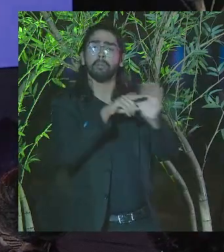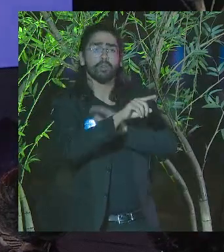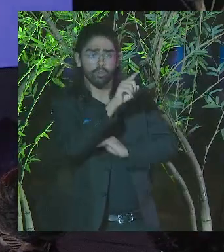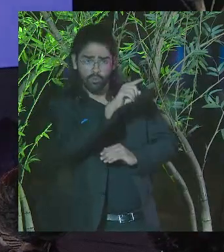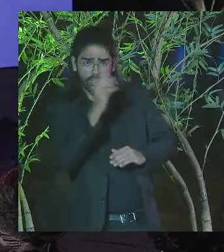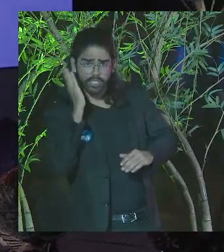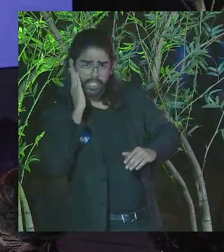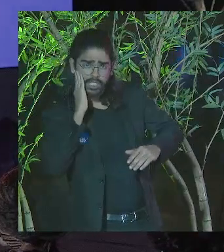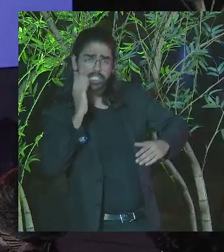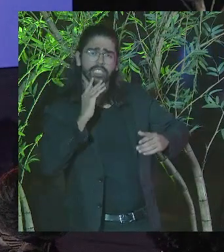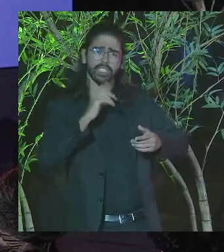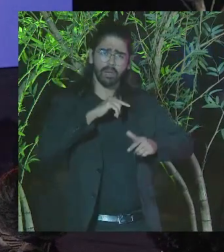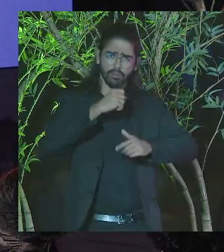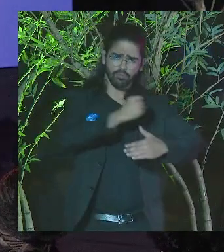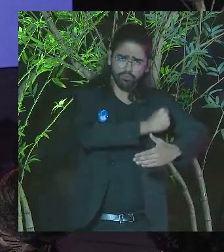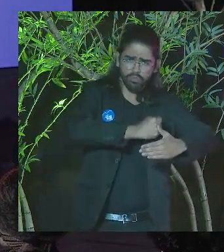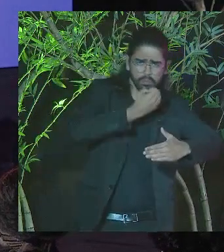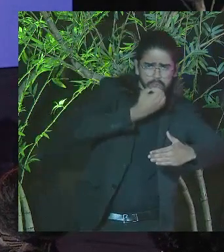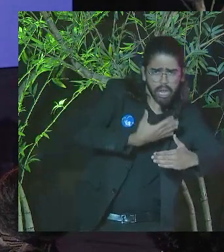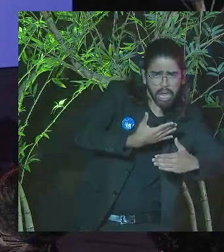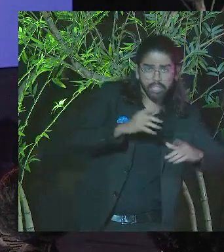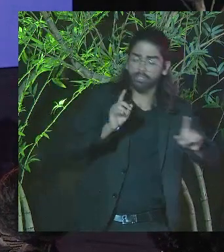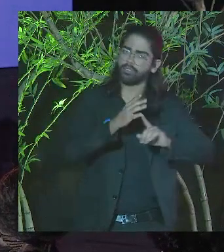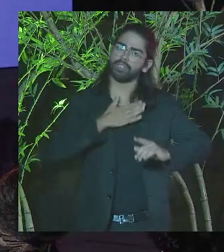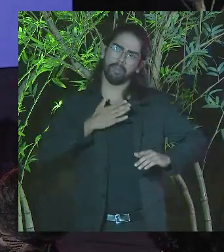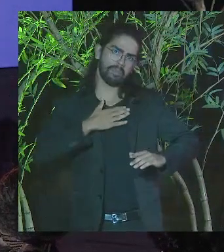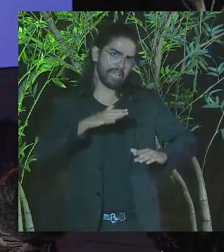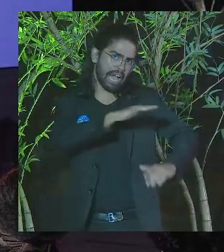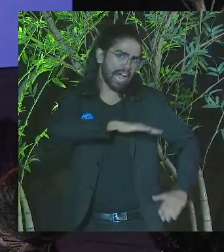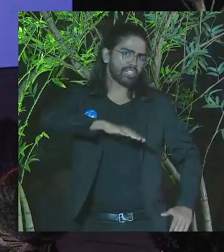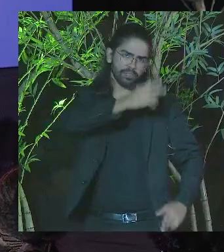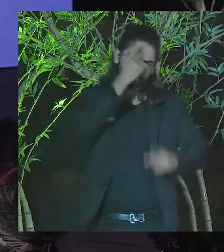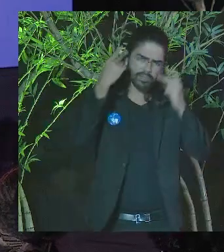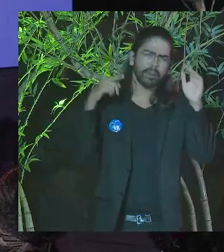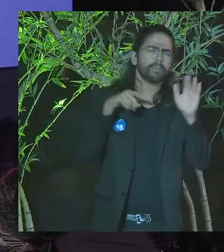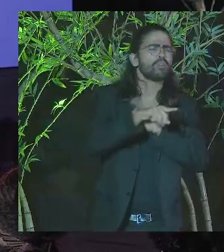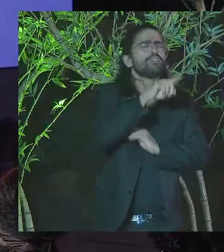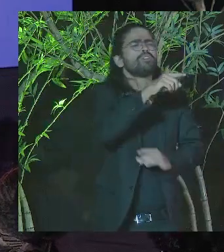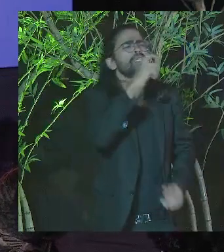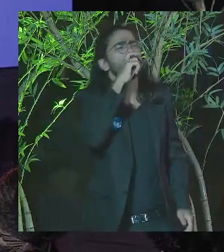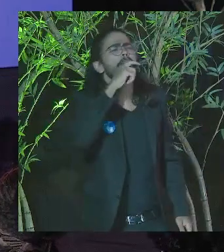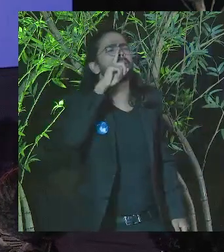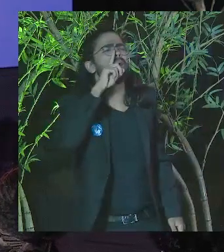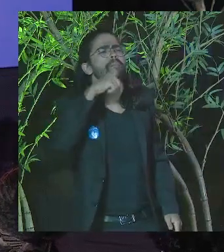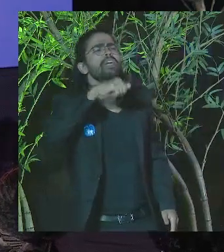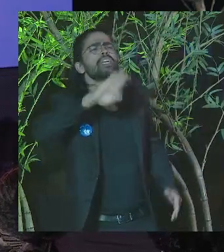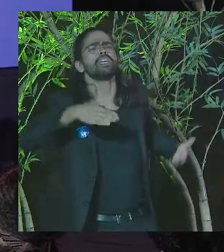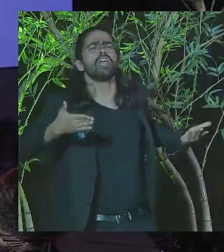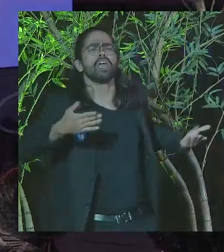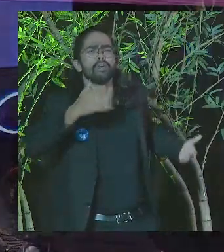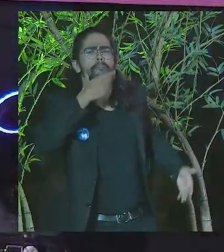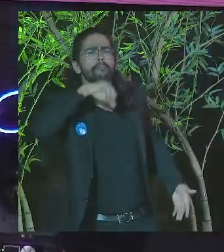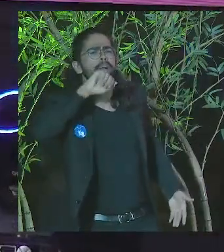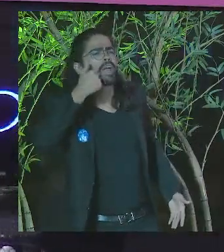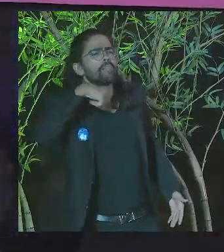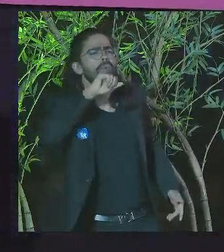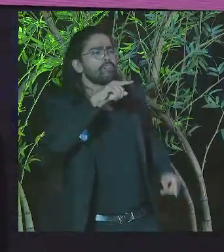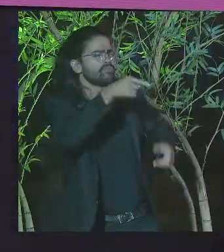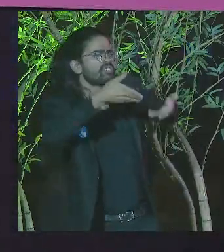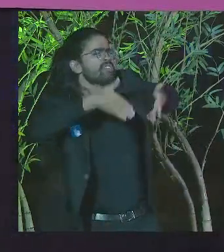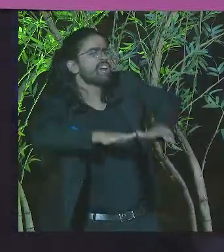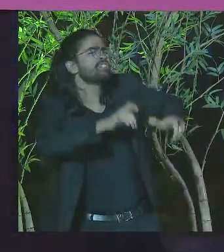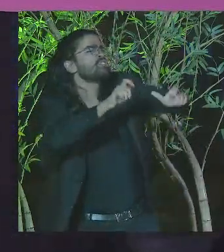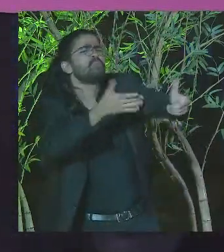sabe fazer um bom pão de queijo. Na minha terra, as pessoas perguntam filho de quem que você é. Você é filho de quem? Né? Onde você nasceu e